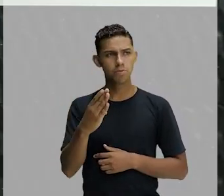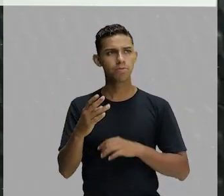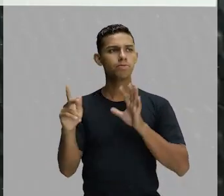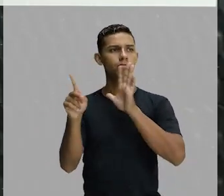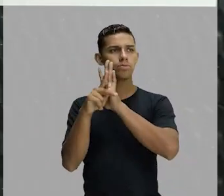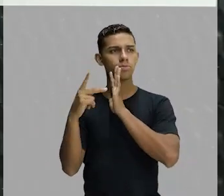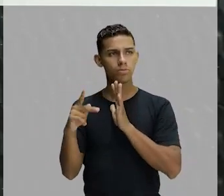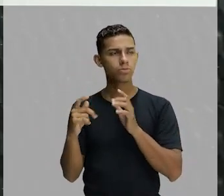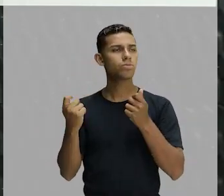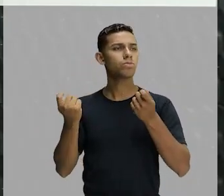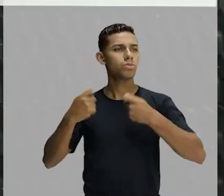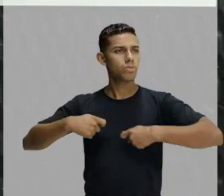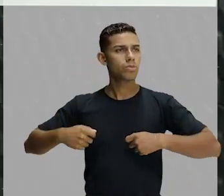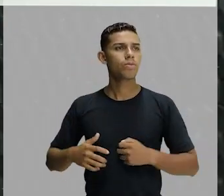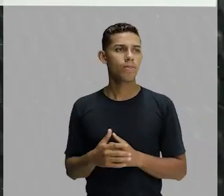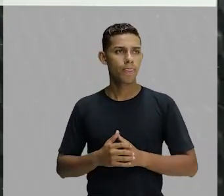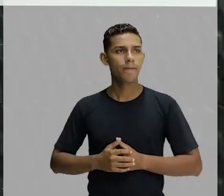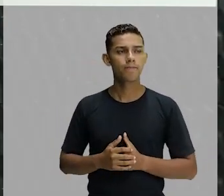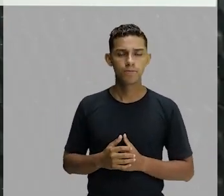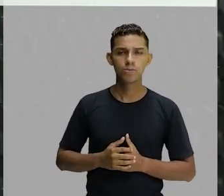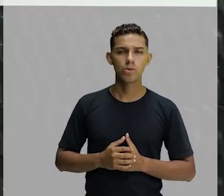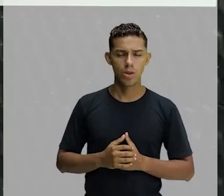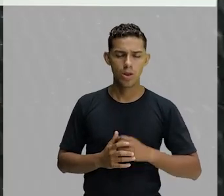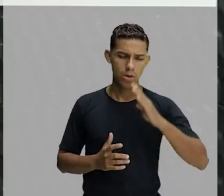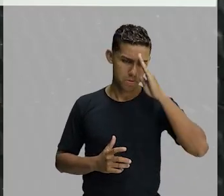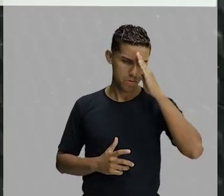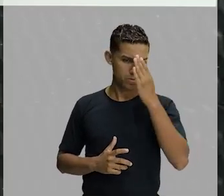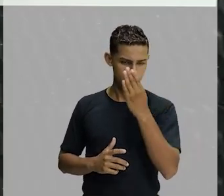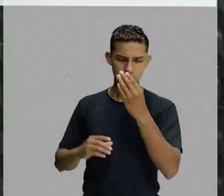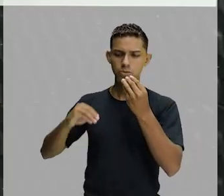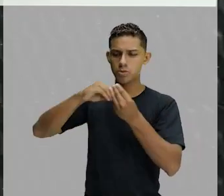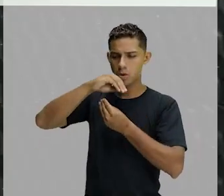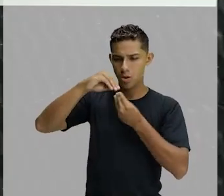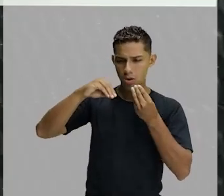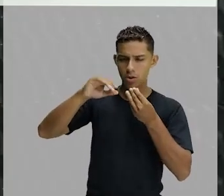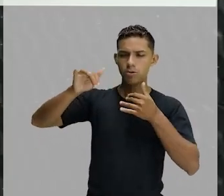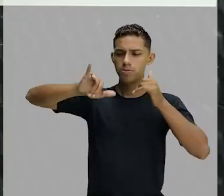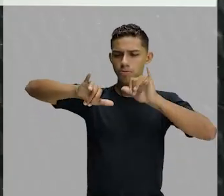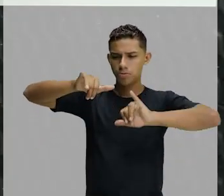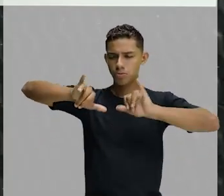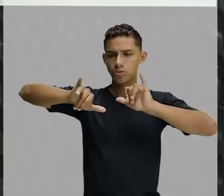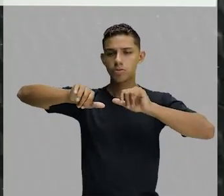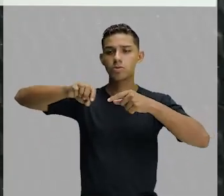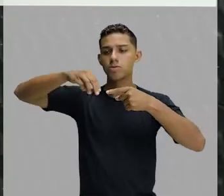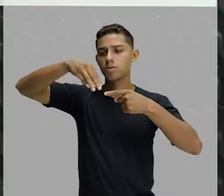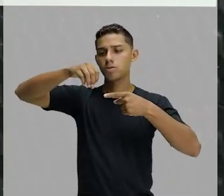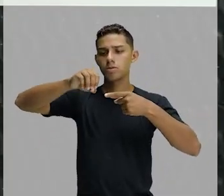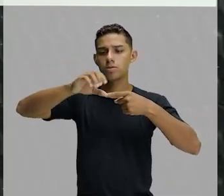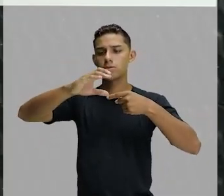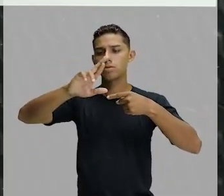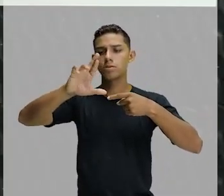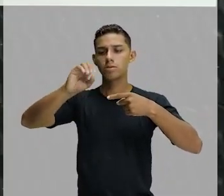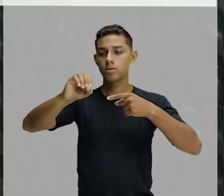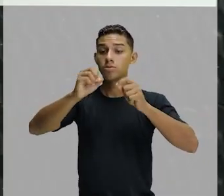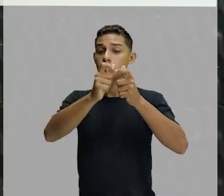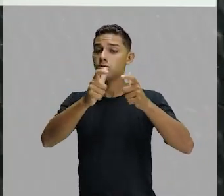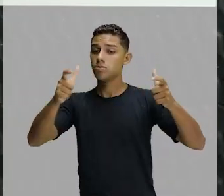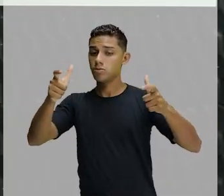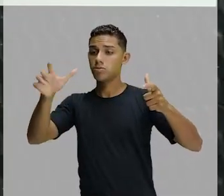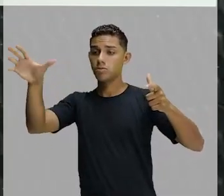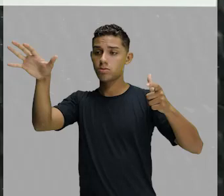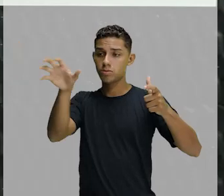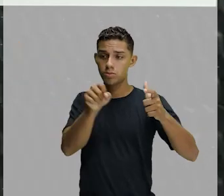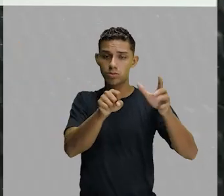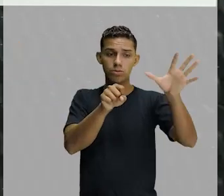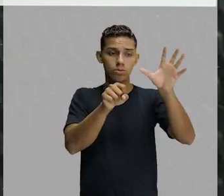elementos que constituem a matéria orgânica, então eles são considerados macronutrientes, porque devem ser consumidos em grande quantidade. Então, além